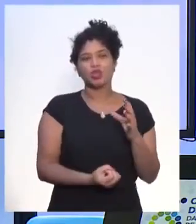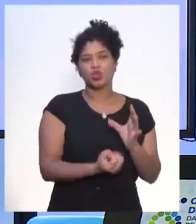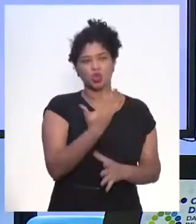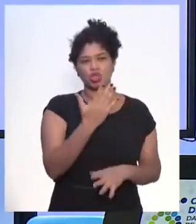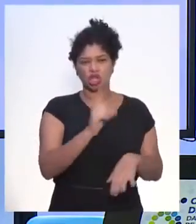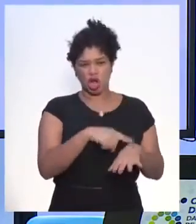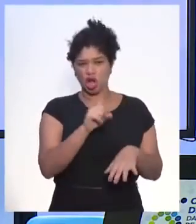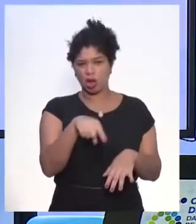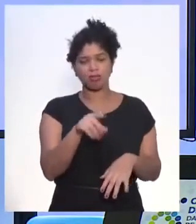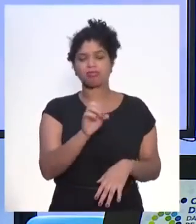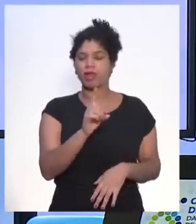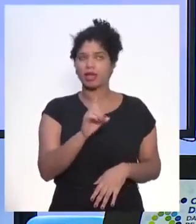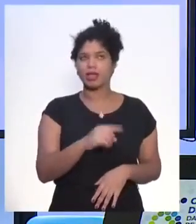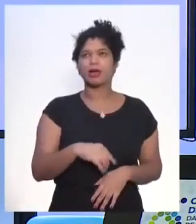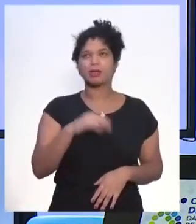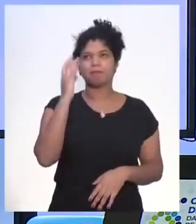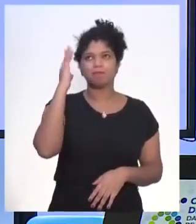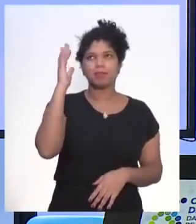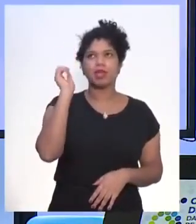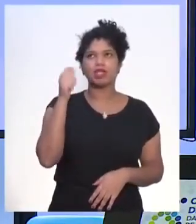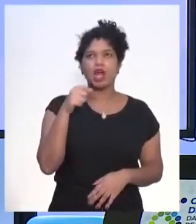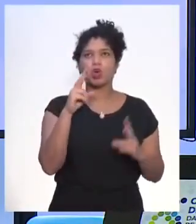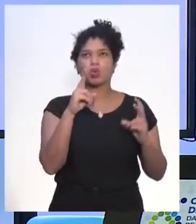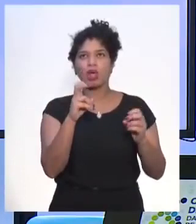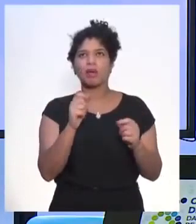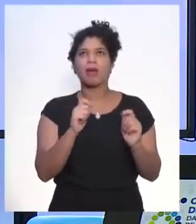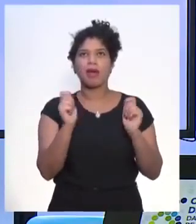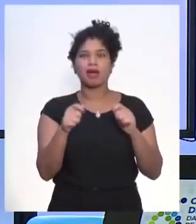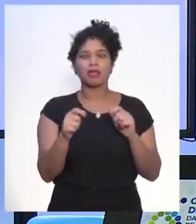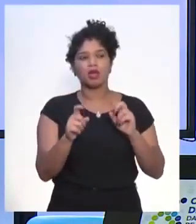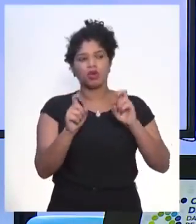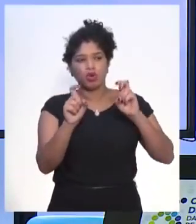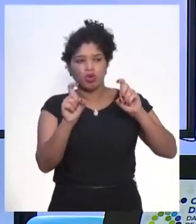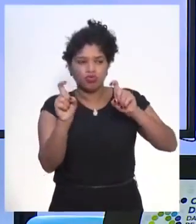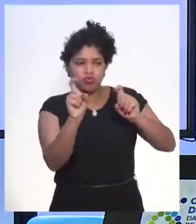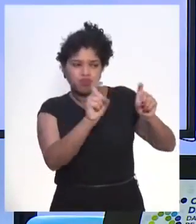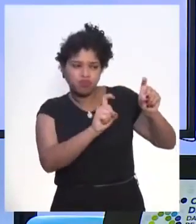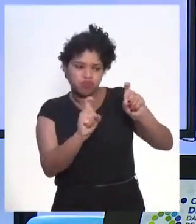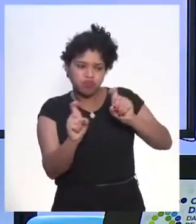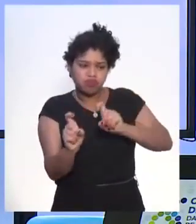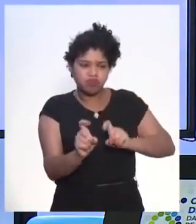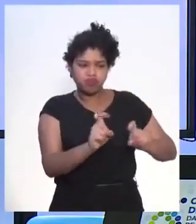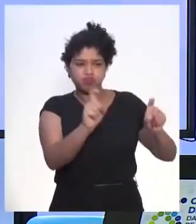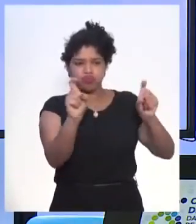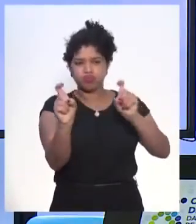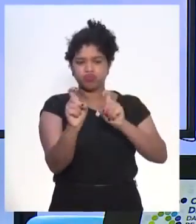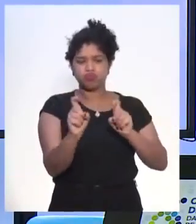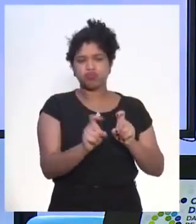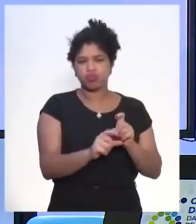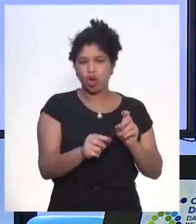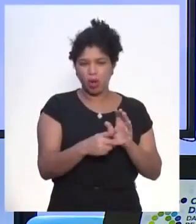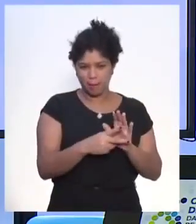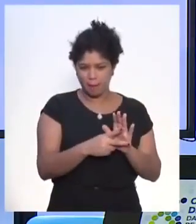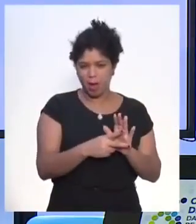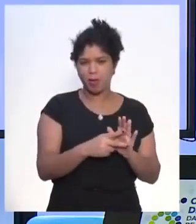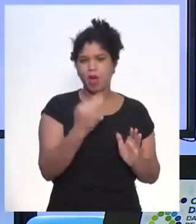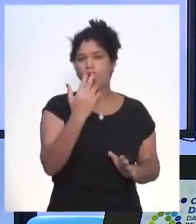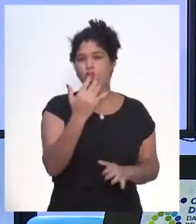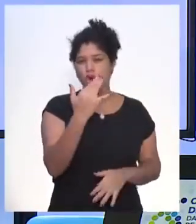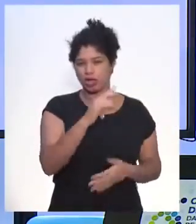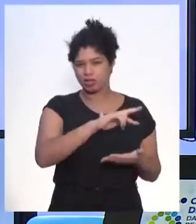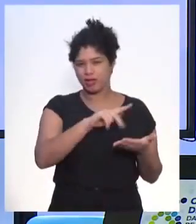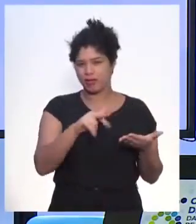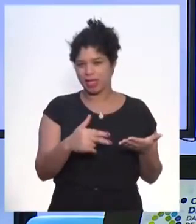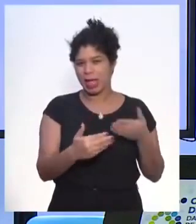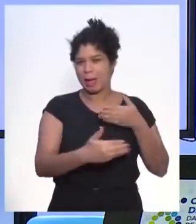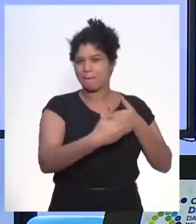grafiteiro, ele já tem em mente um tema, né, um motivo, e a partir deste tema, deste motivo inicial, ele vai desenvolver